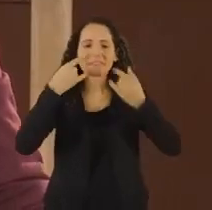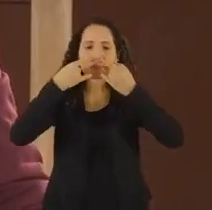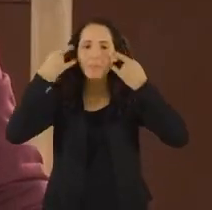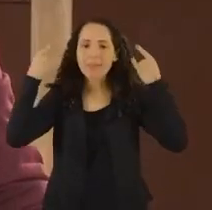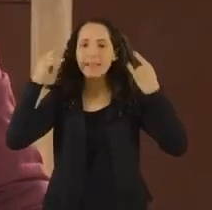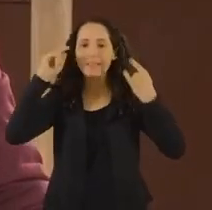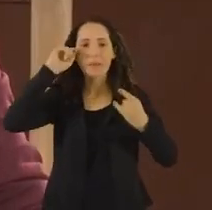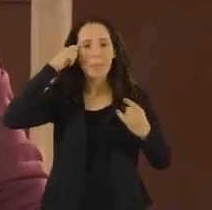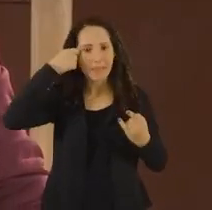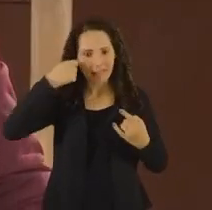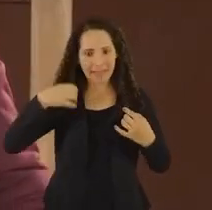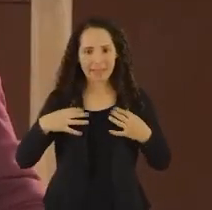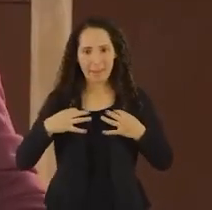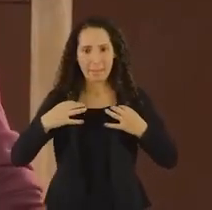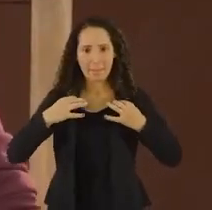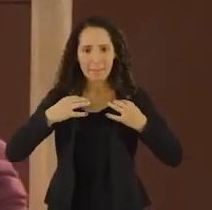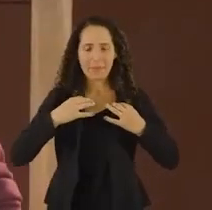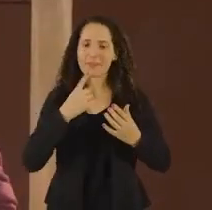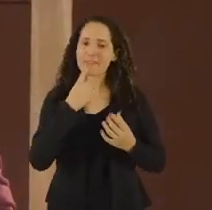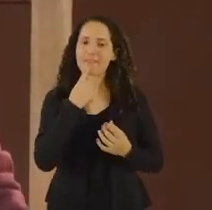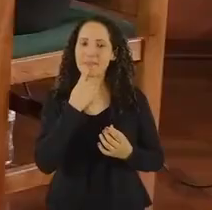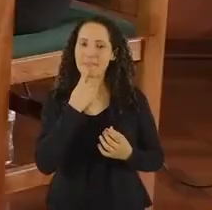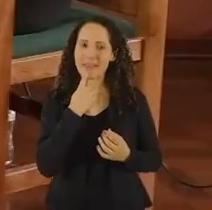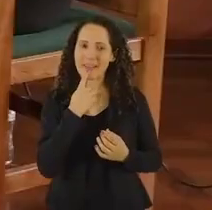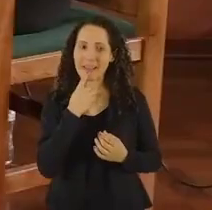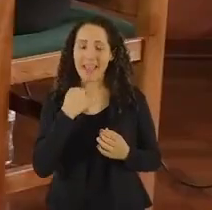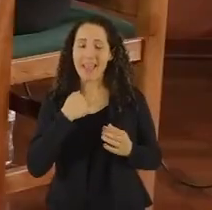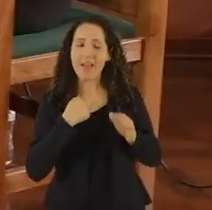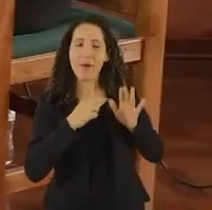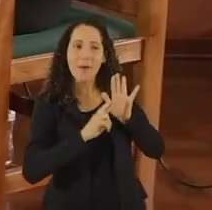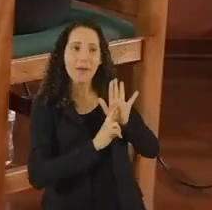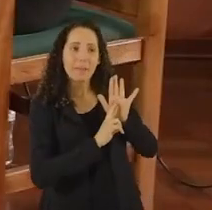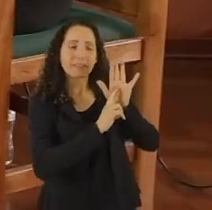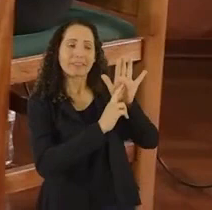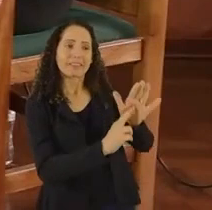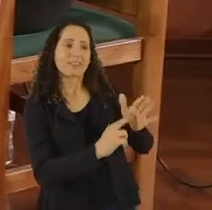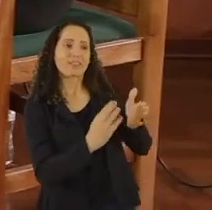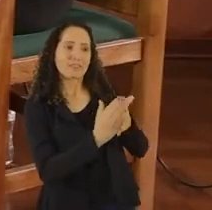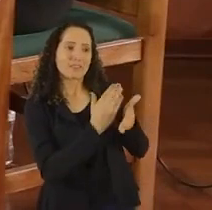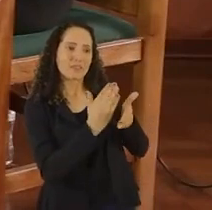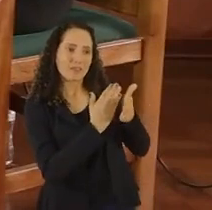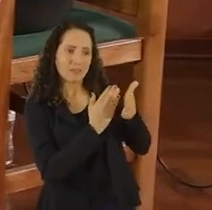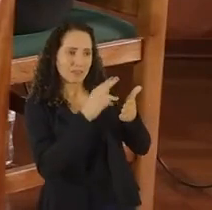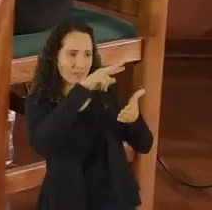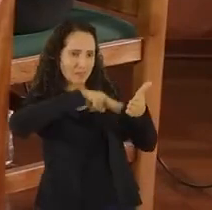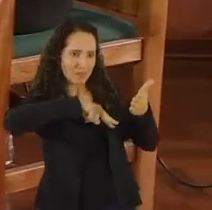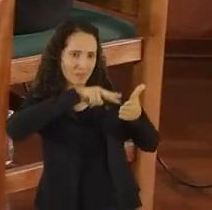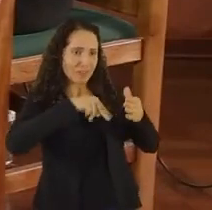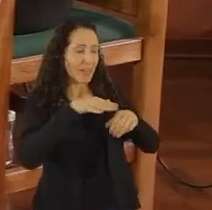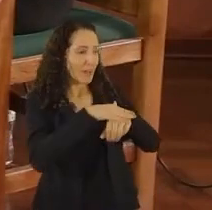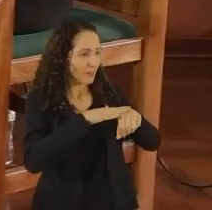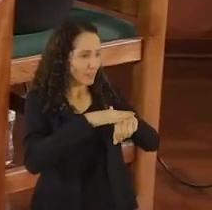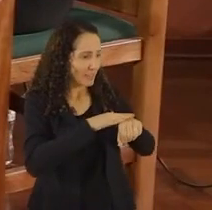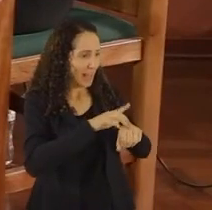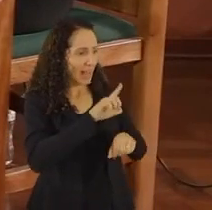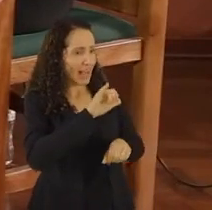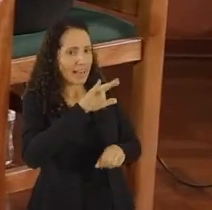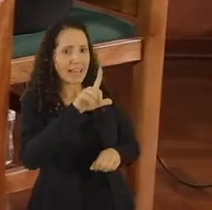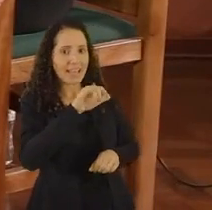preta e uma blusa vermelha eu estou aqui em nome da fundação do livro e leitura para conversar um pouquinho com Alinne Rosa